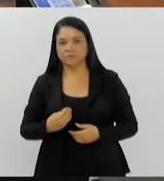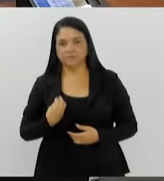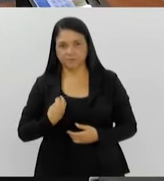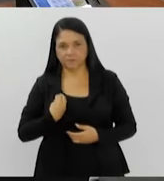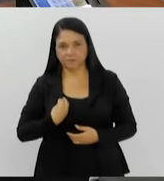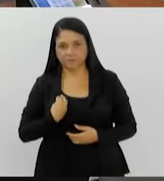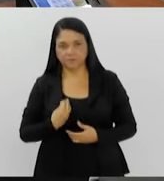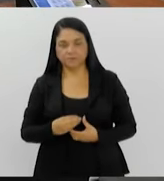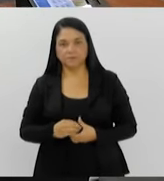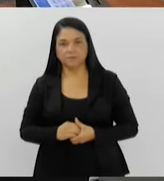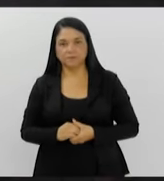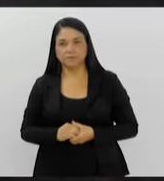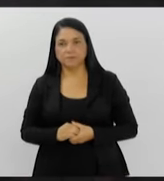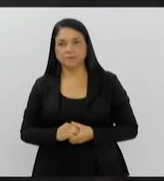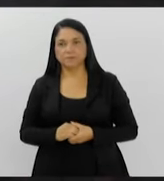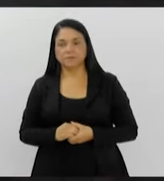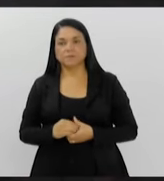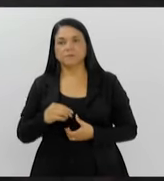aí